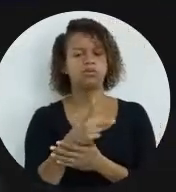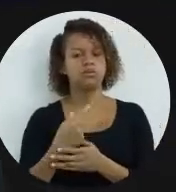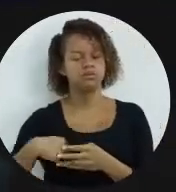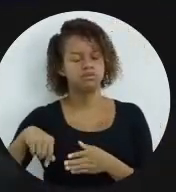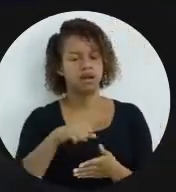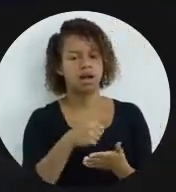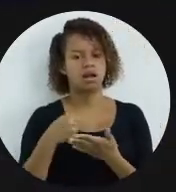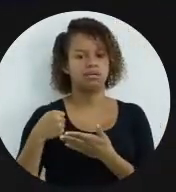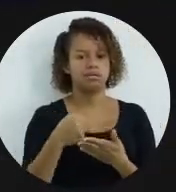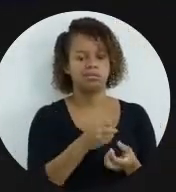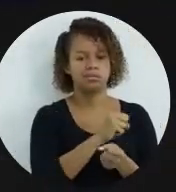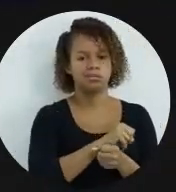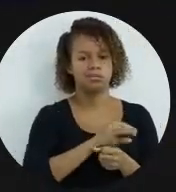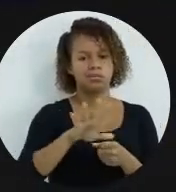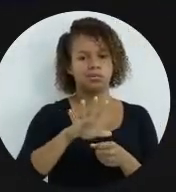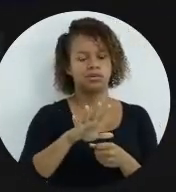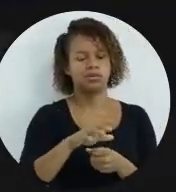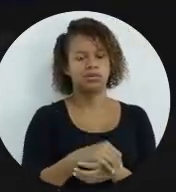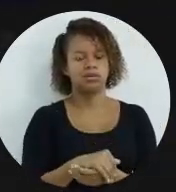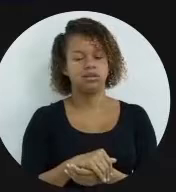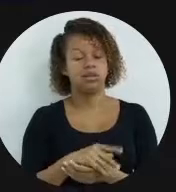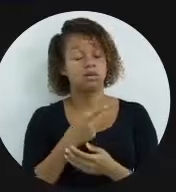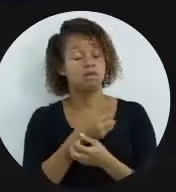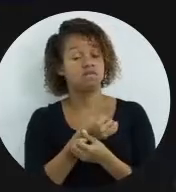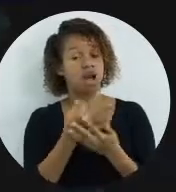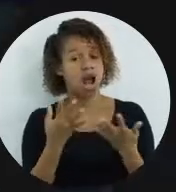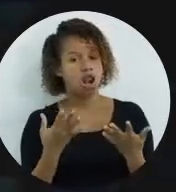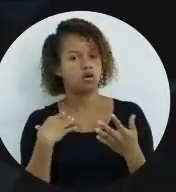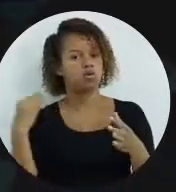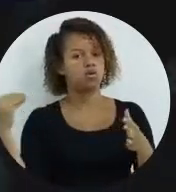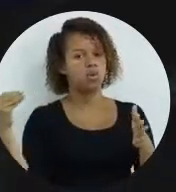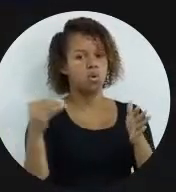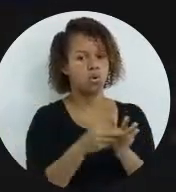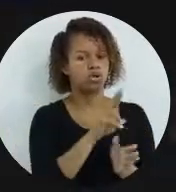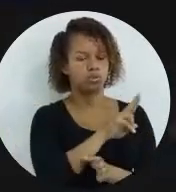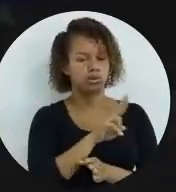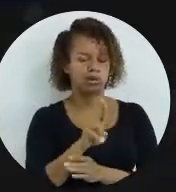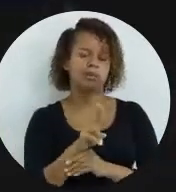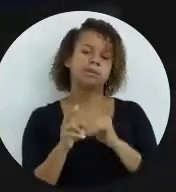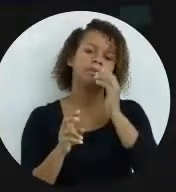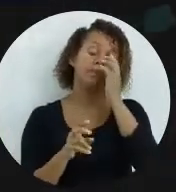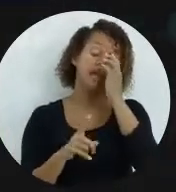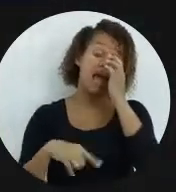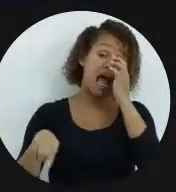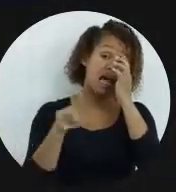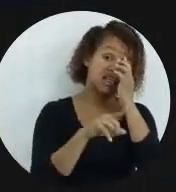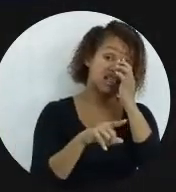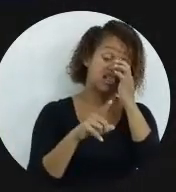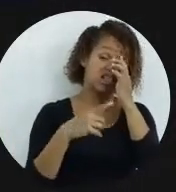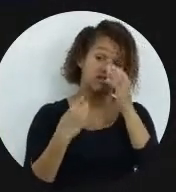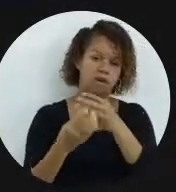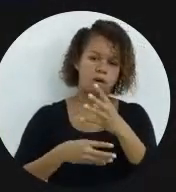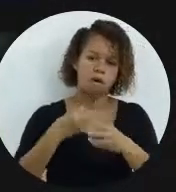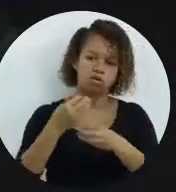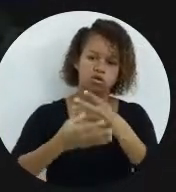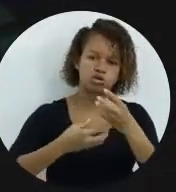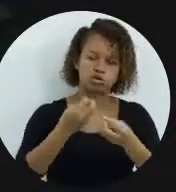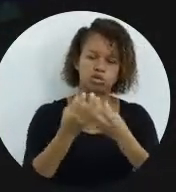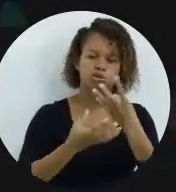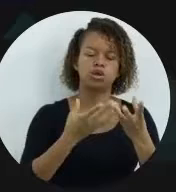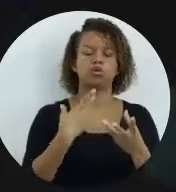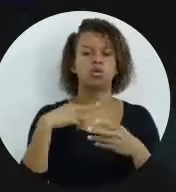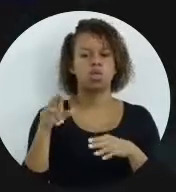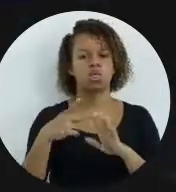vai atribuir de tal, que é o valor de último nome. Então, assim, a gente vai construindo o